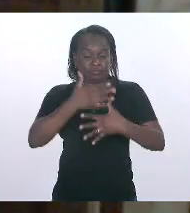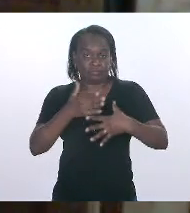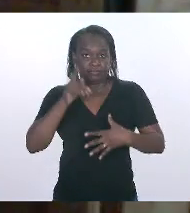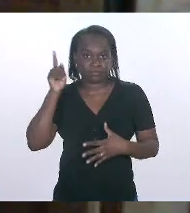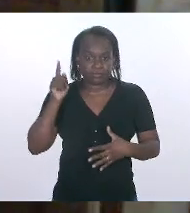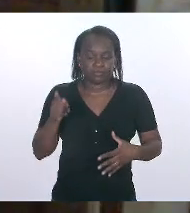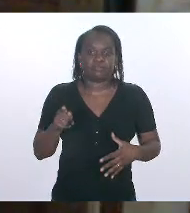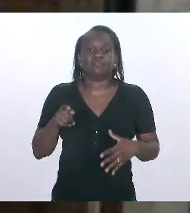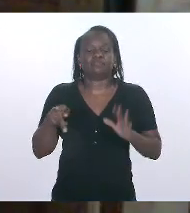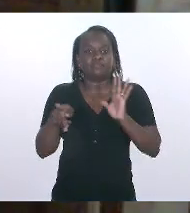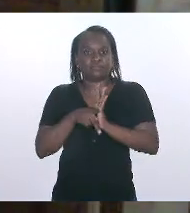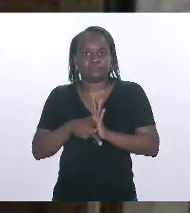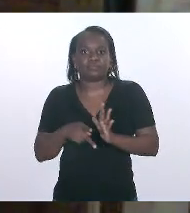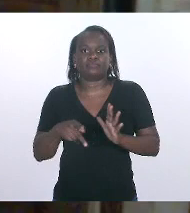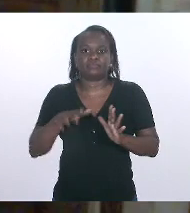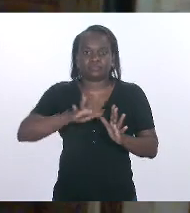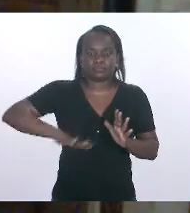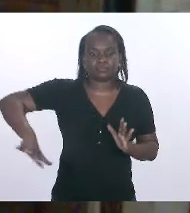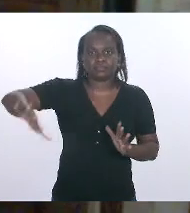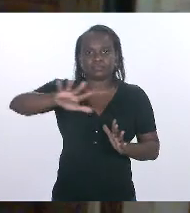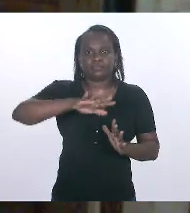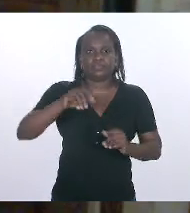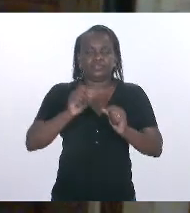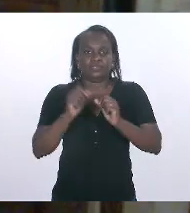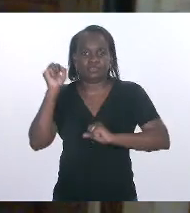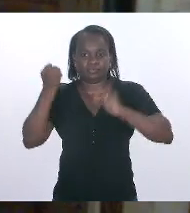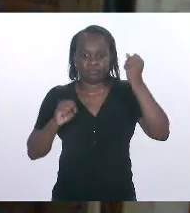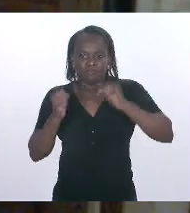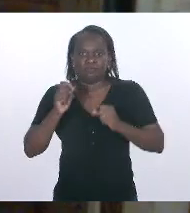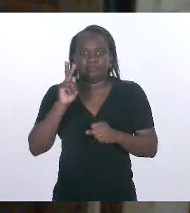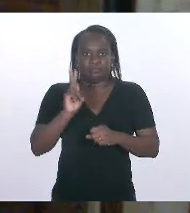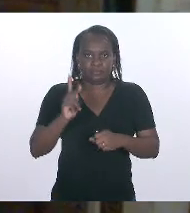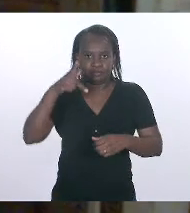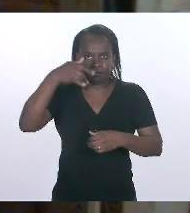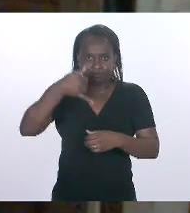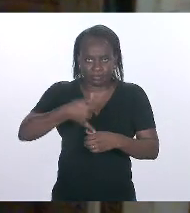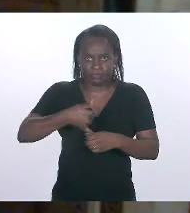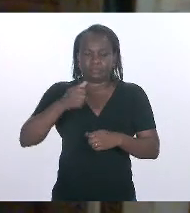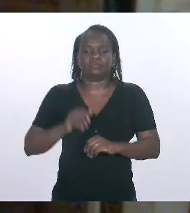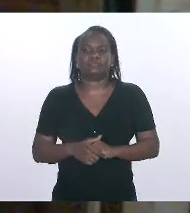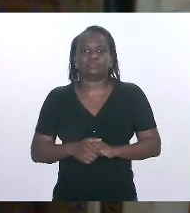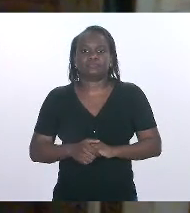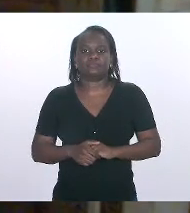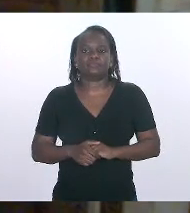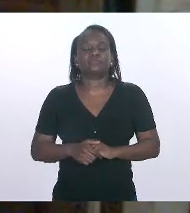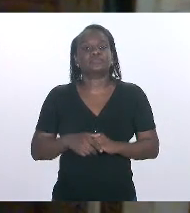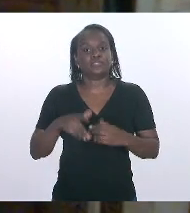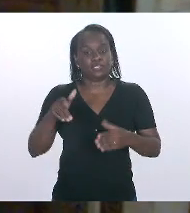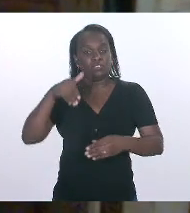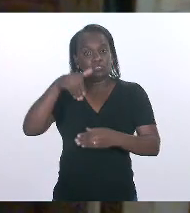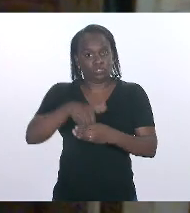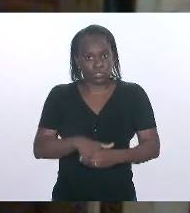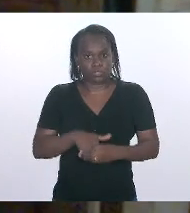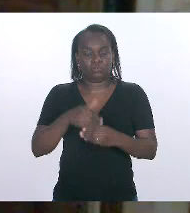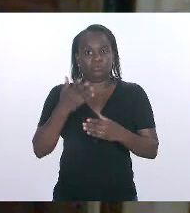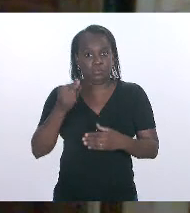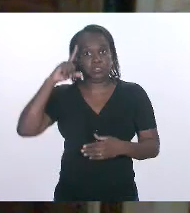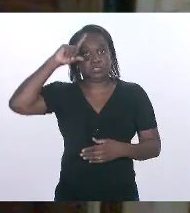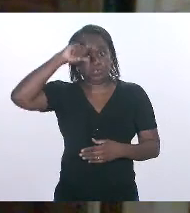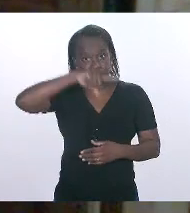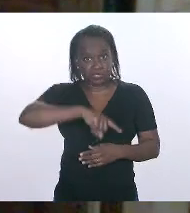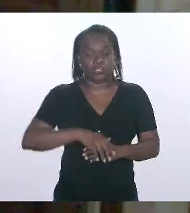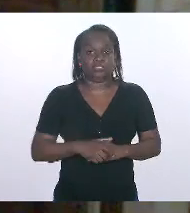no contexto dos municípios de produção petrolífera. Foi uma eleição muito